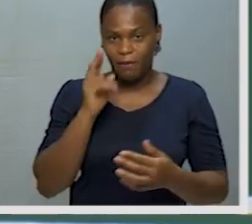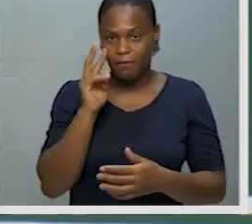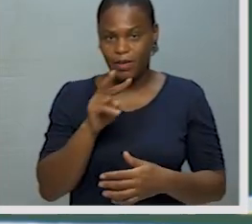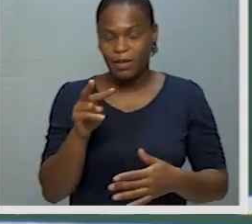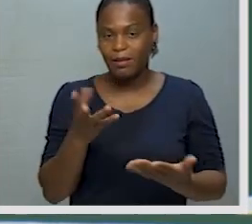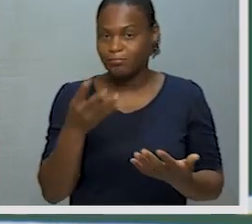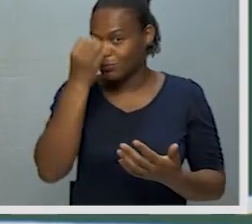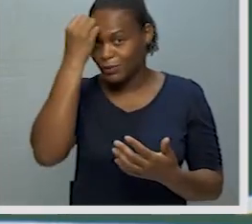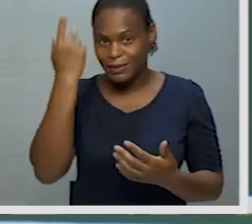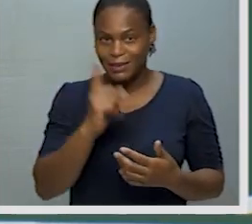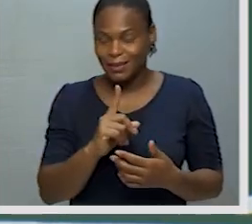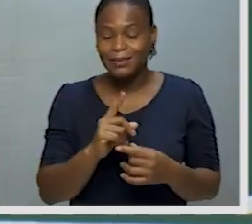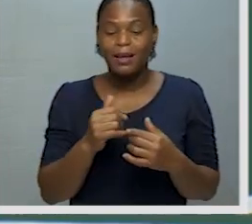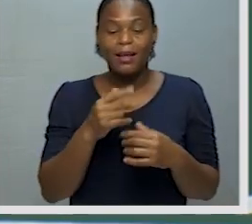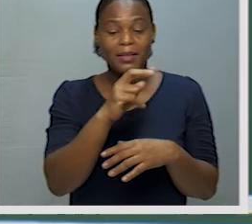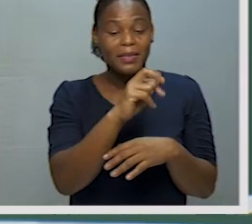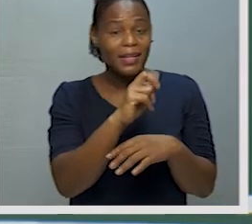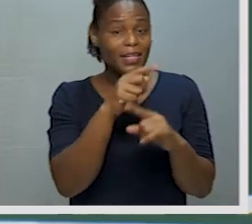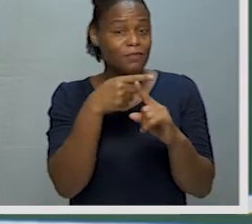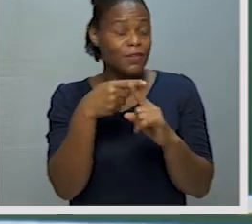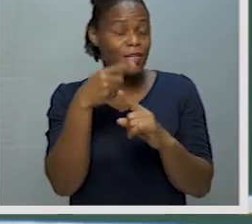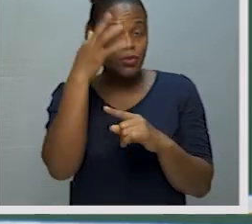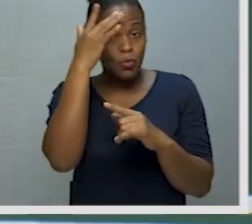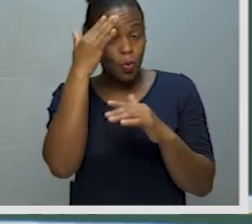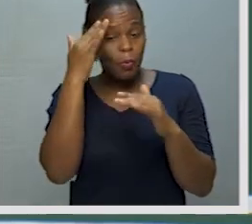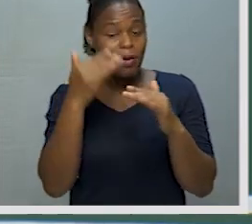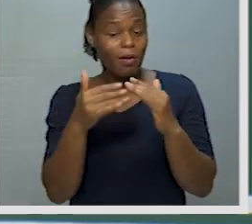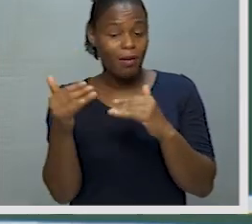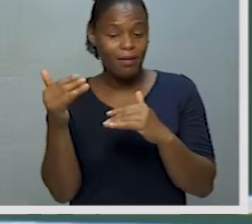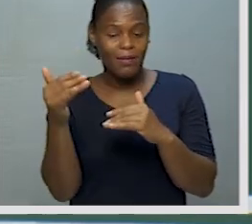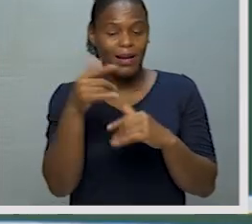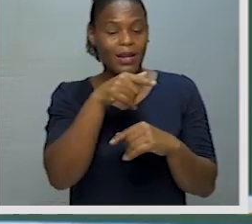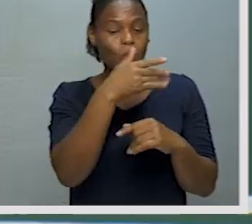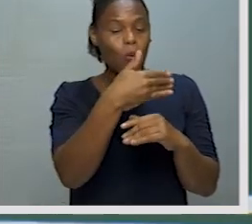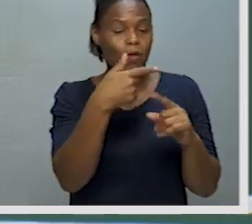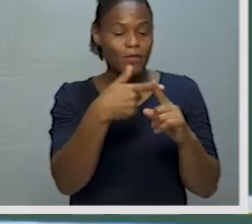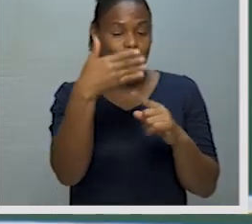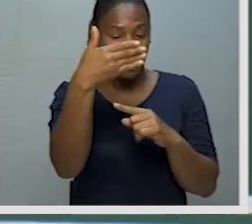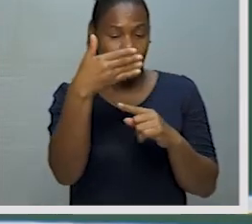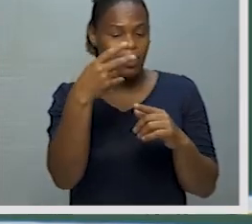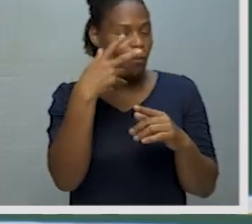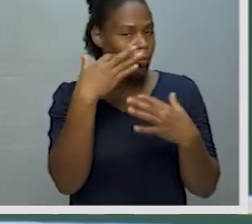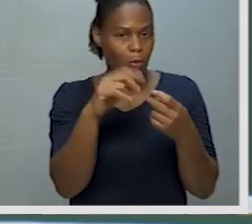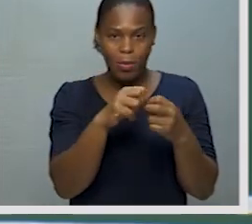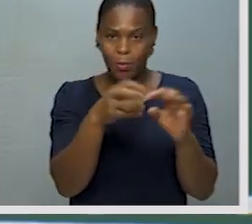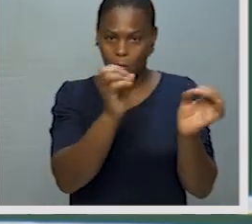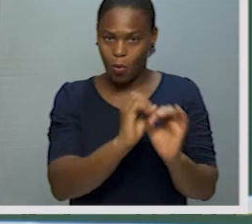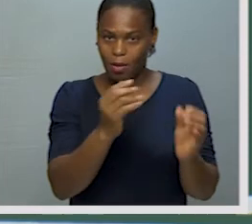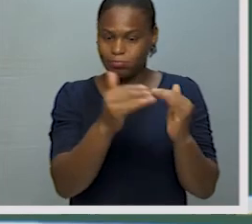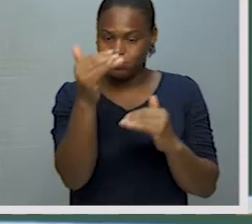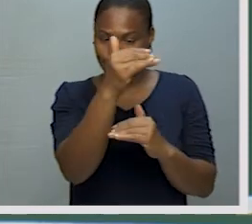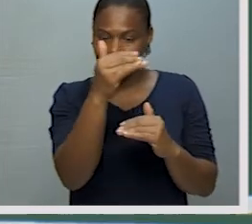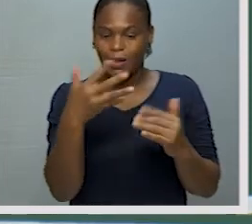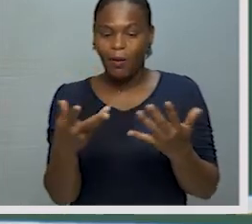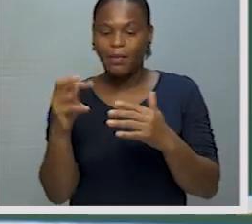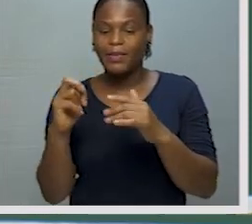Viram? Não esqueça, 3 vezes o numerador. Aqui, como é 1 vezes 1, não há problemas,